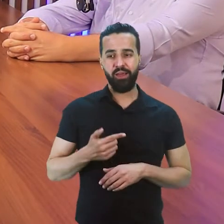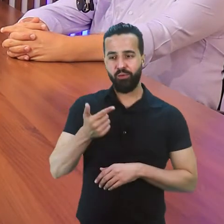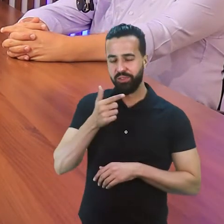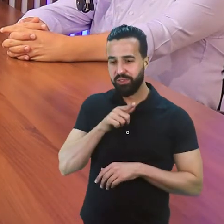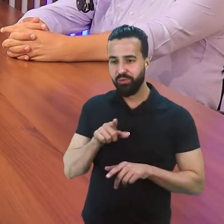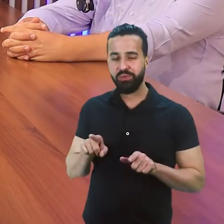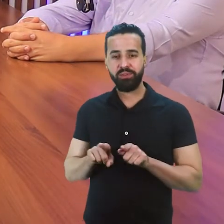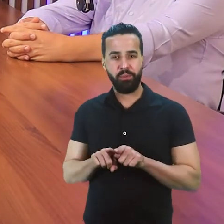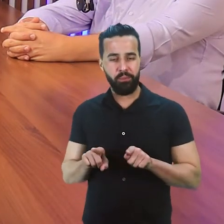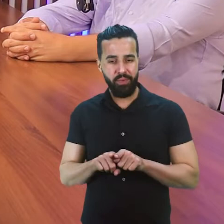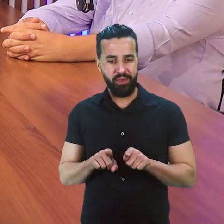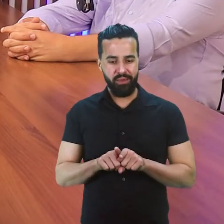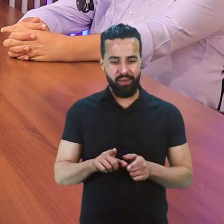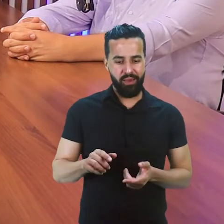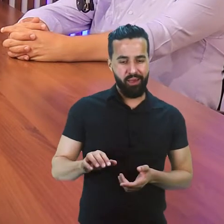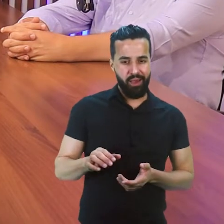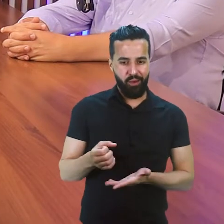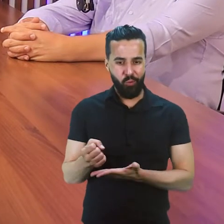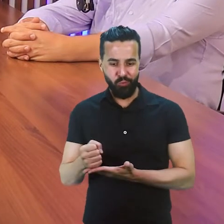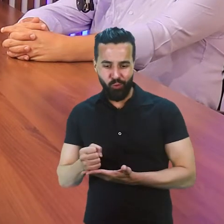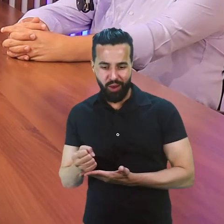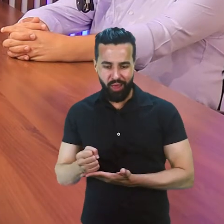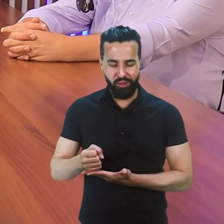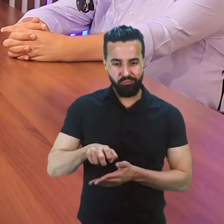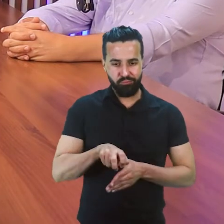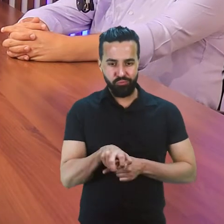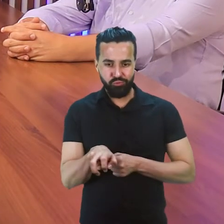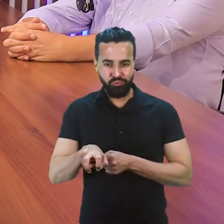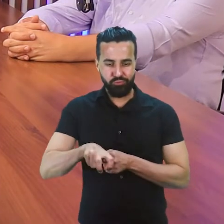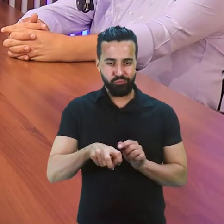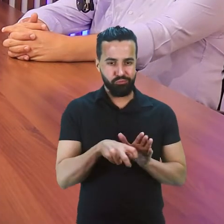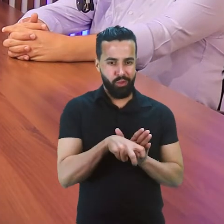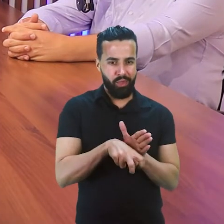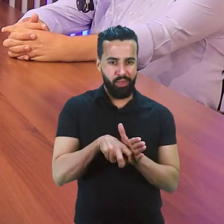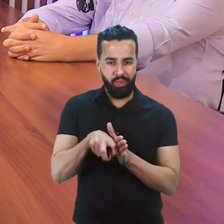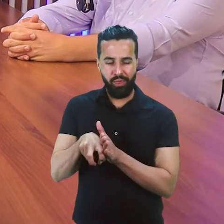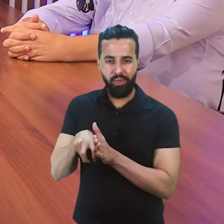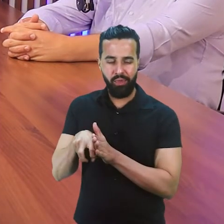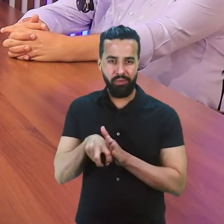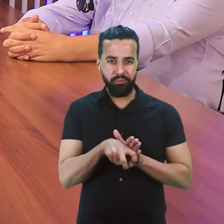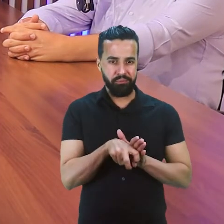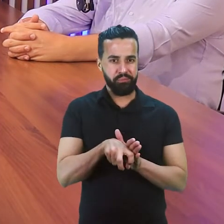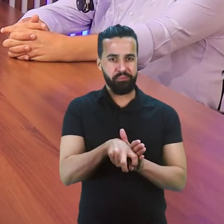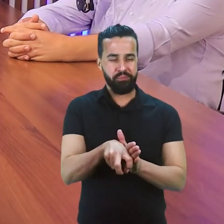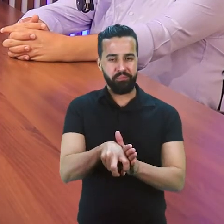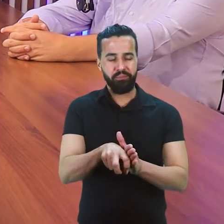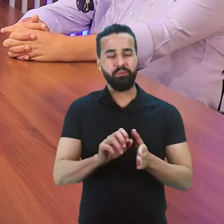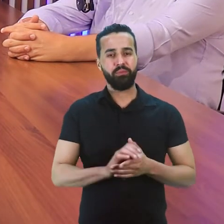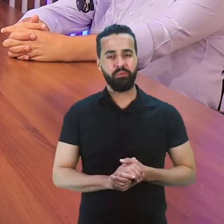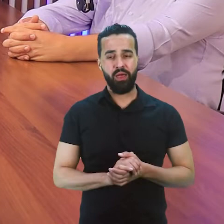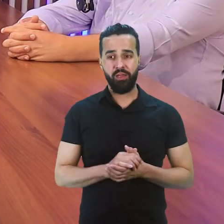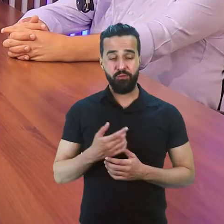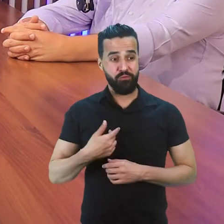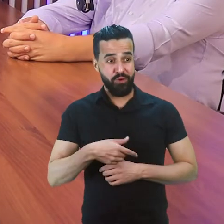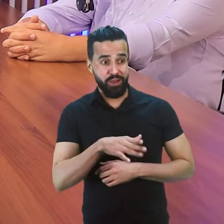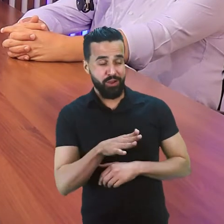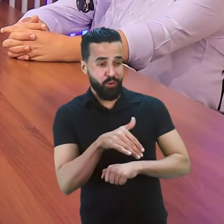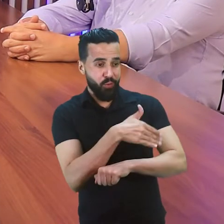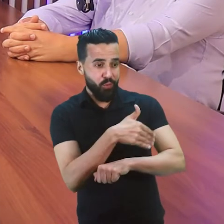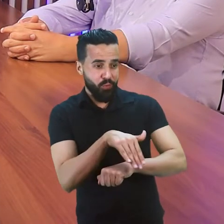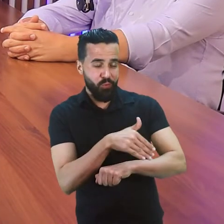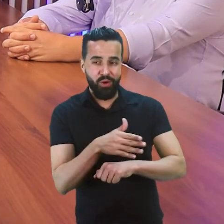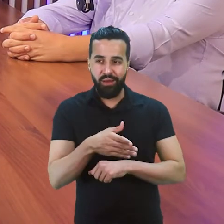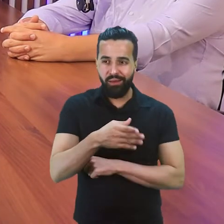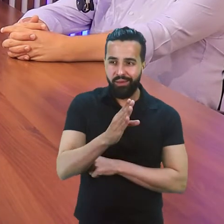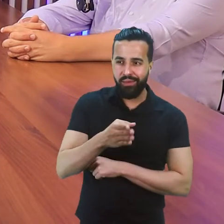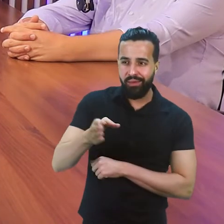também essa cadeira. Sim. E aí, mas assim, ir para a rua, falar, vamos dar uma volta agora, vamos.